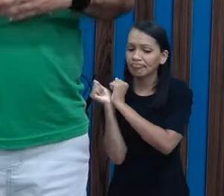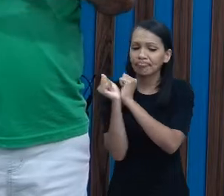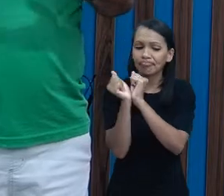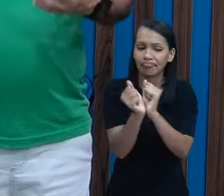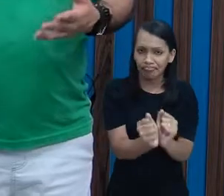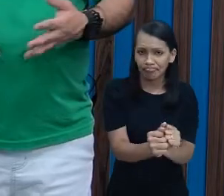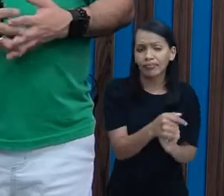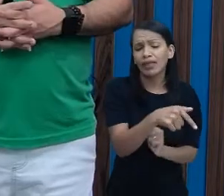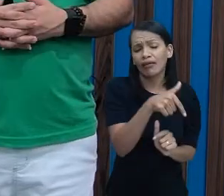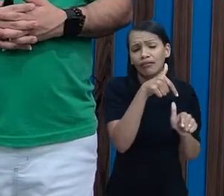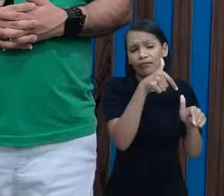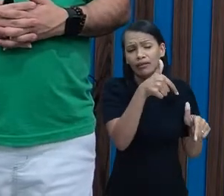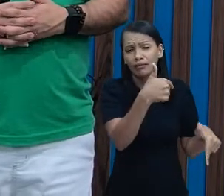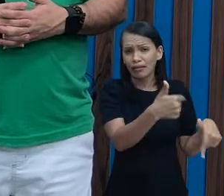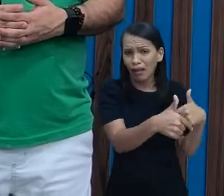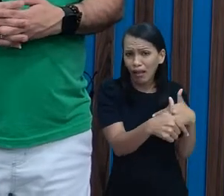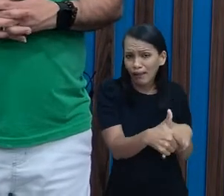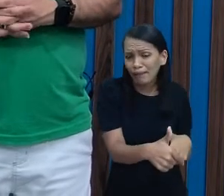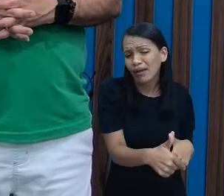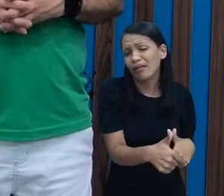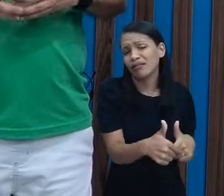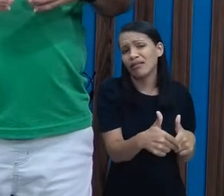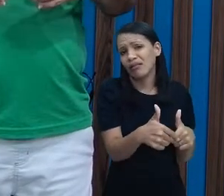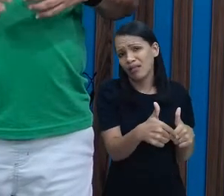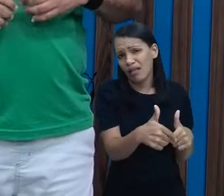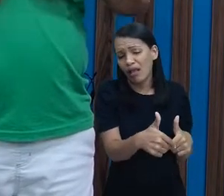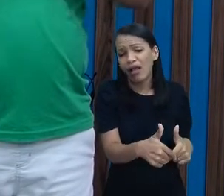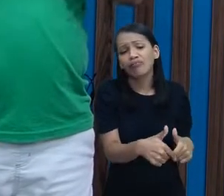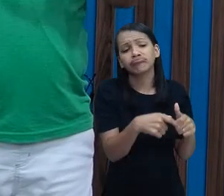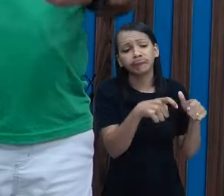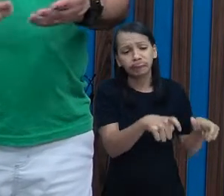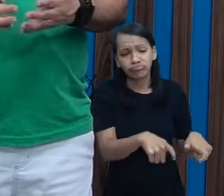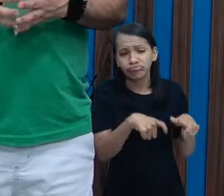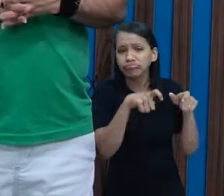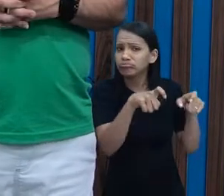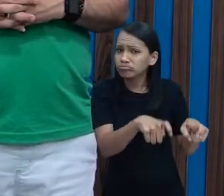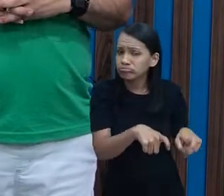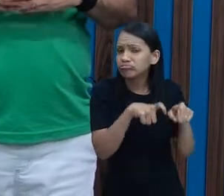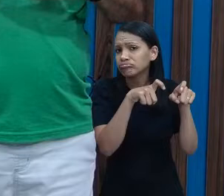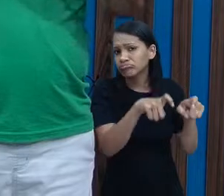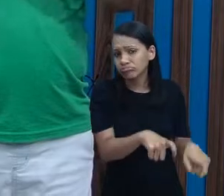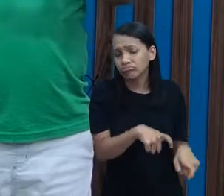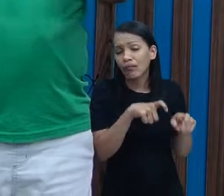nas lavouras, né, de cana-de-açúcar ou em outras